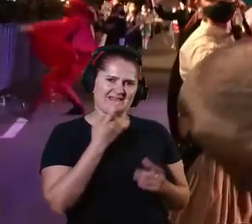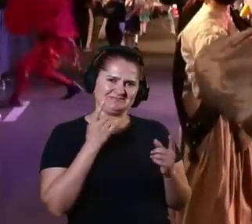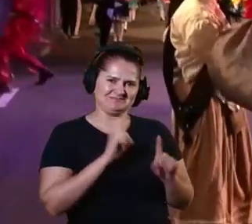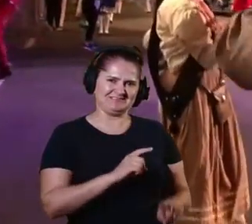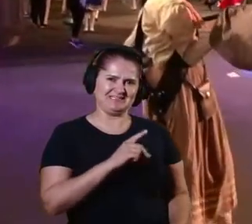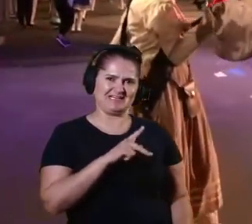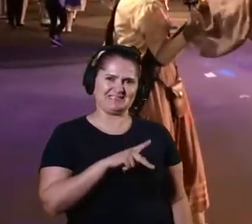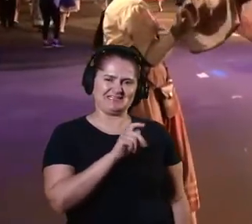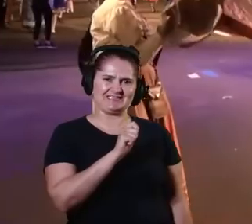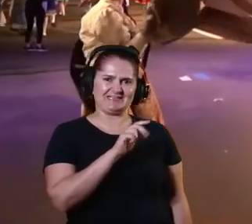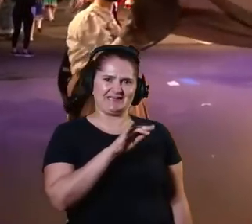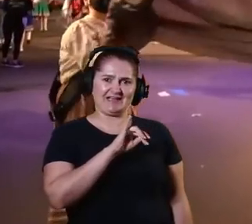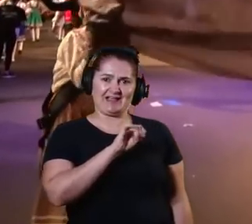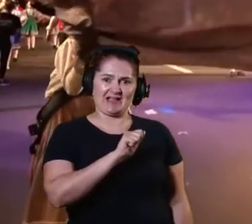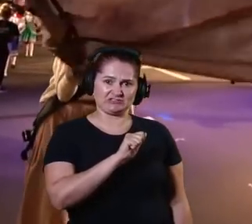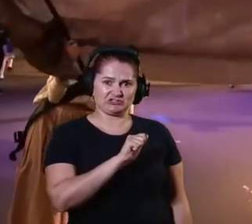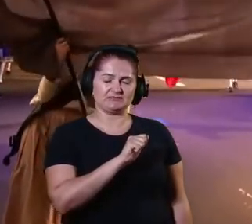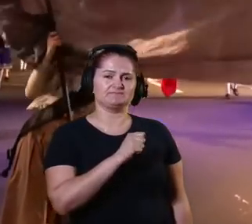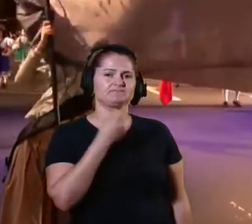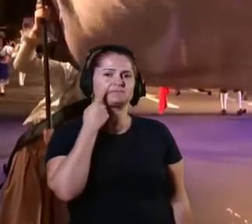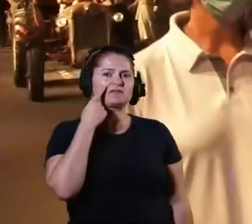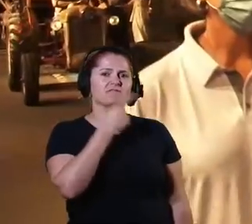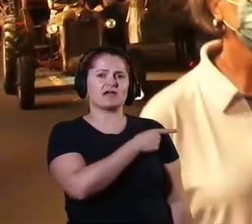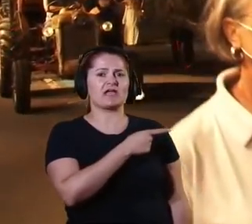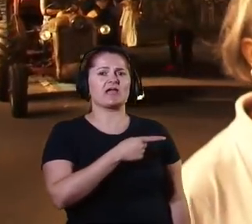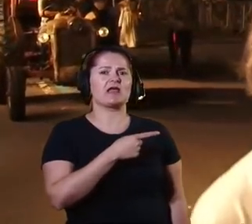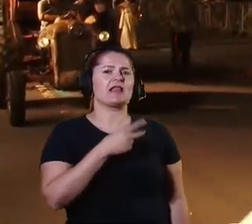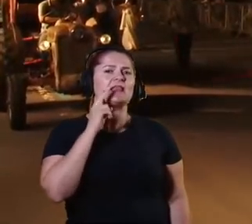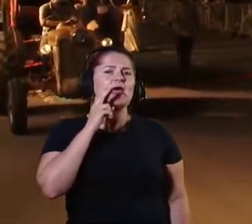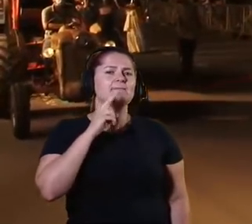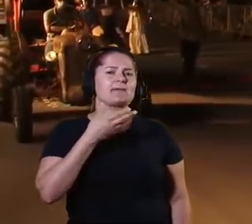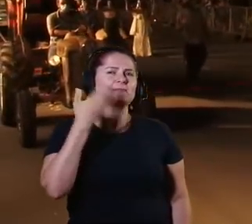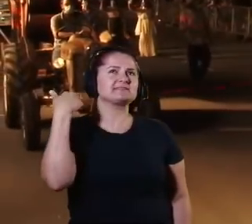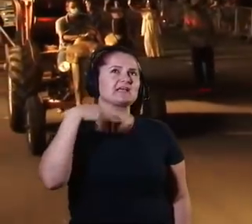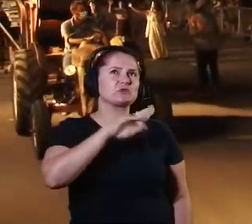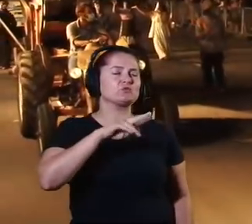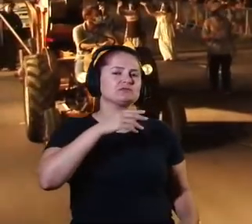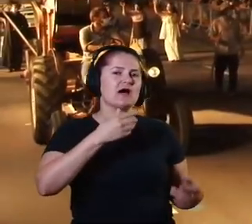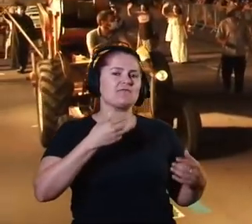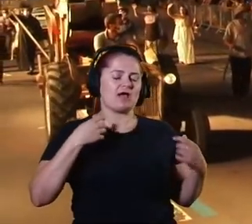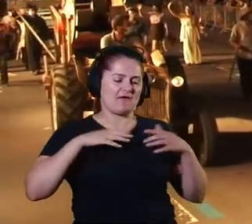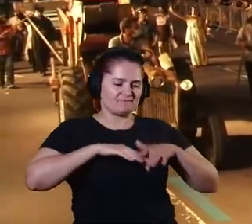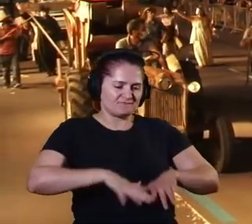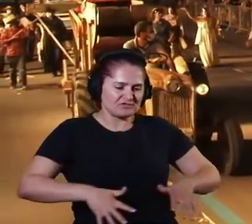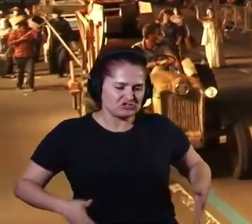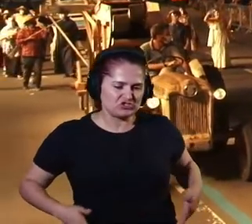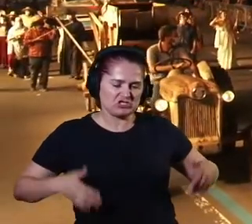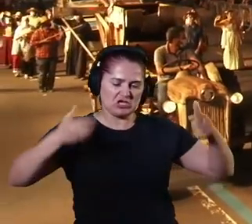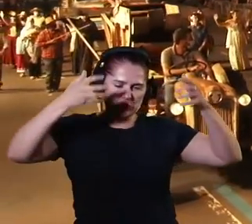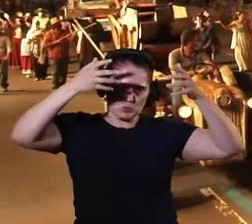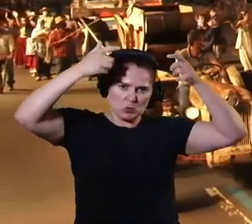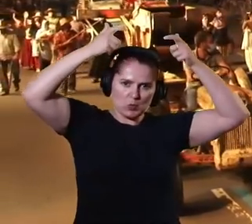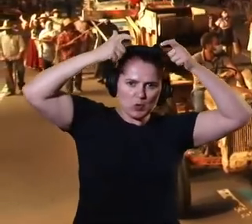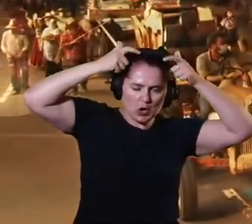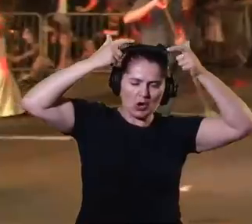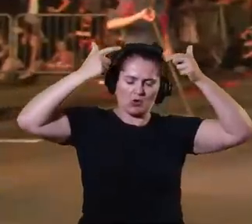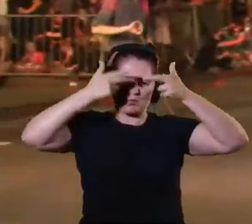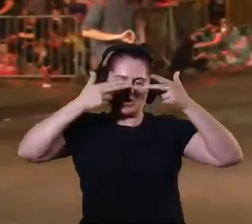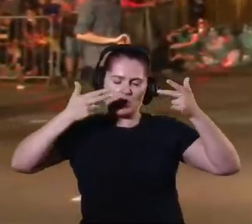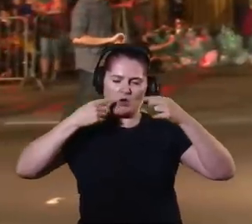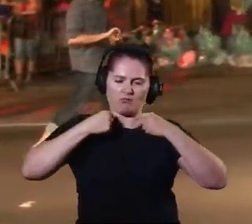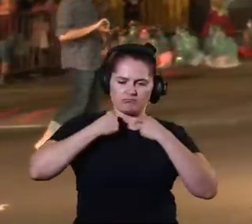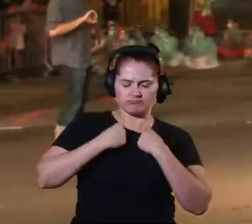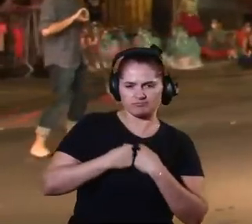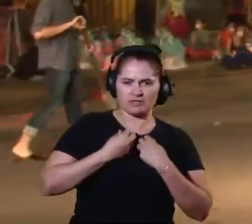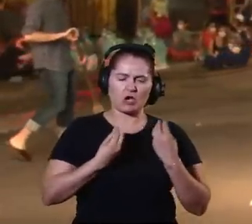vestir aqueles tantos, né, apetrechos, já que o Zé está falando em cultura gaudéria aqui. Não, como está